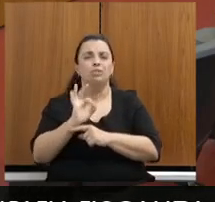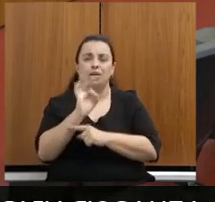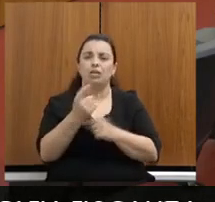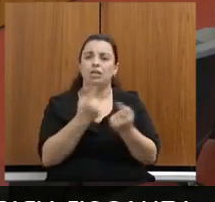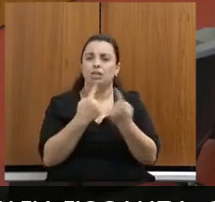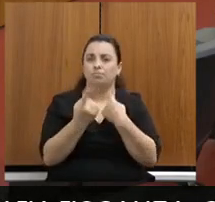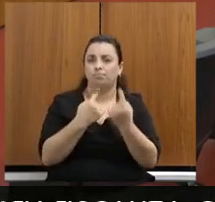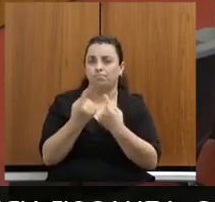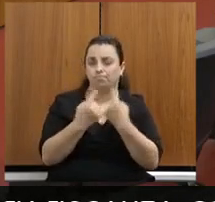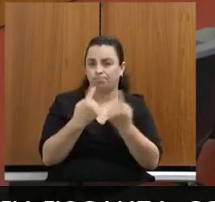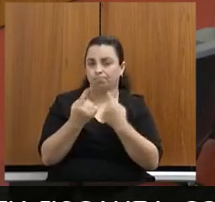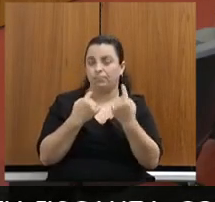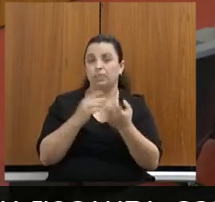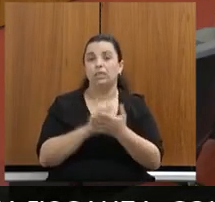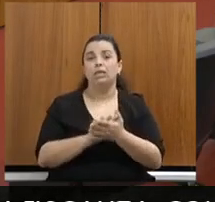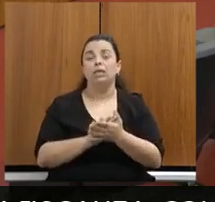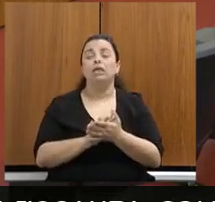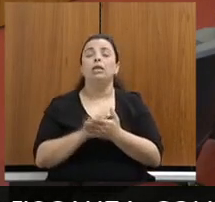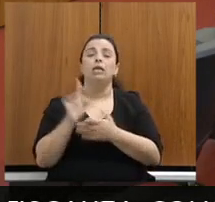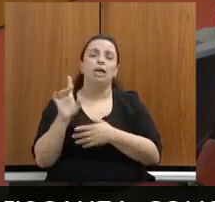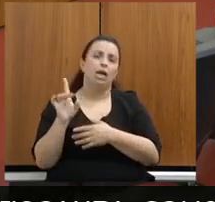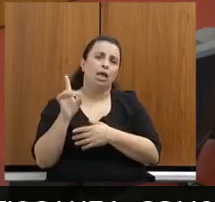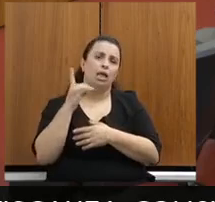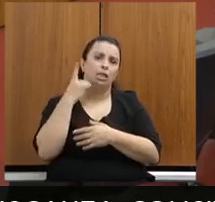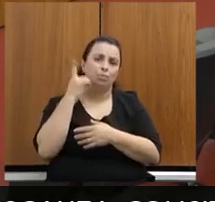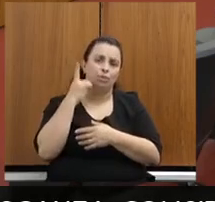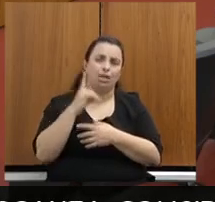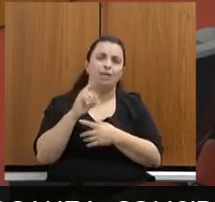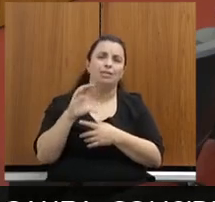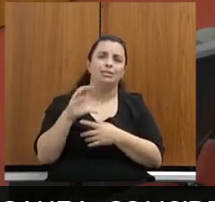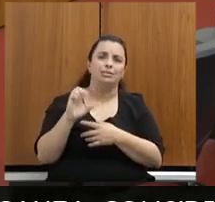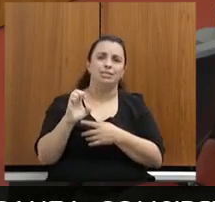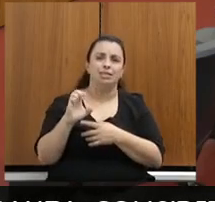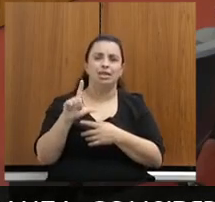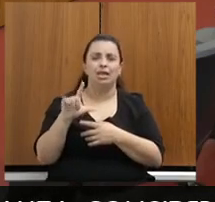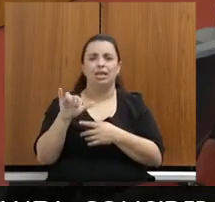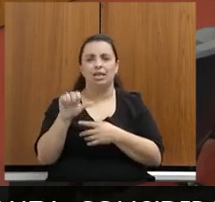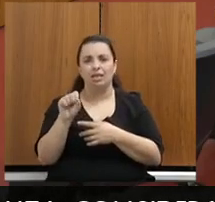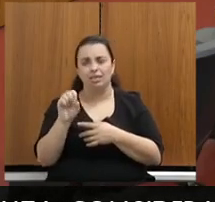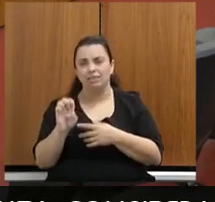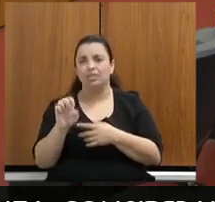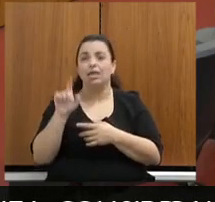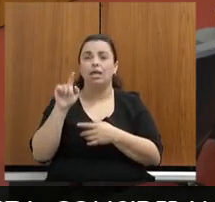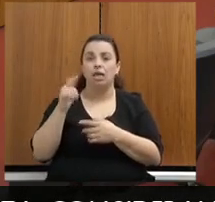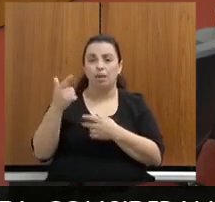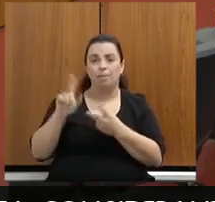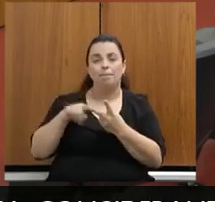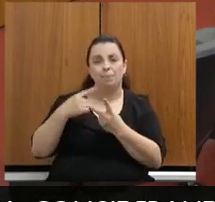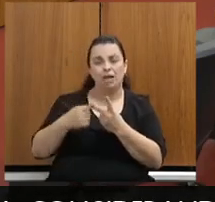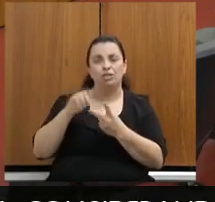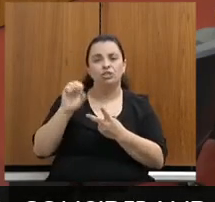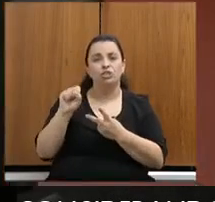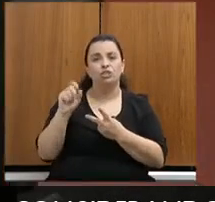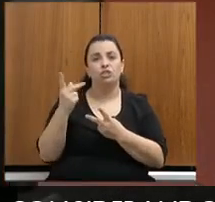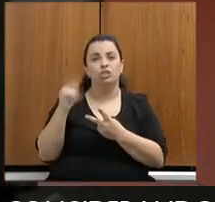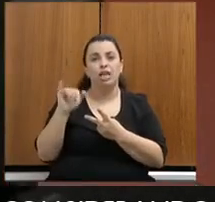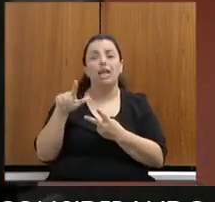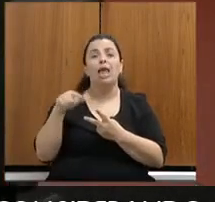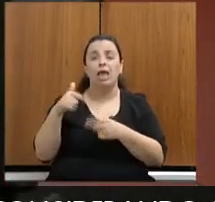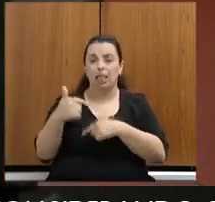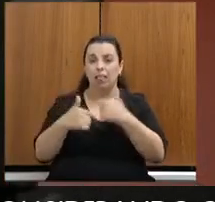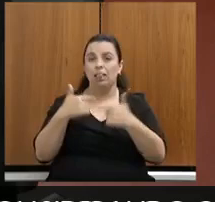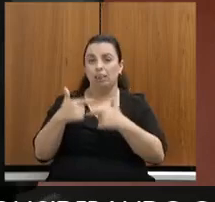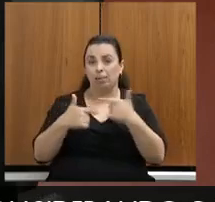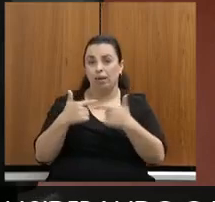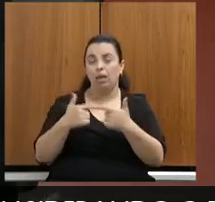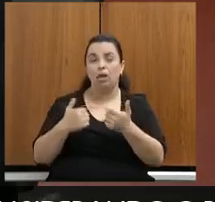deputada chega estão trabalhando no Mercosul aí na luta contra o tráfico humano Oh e